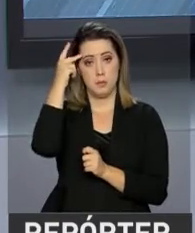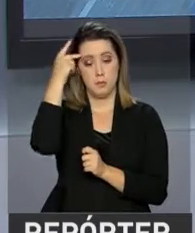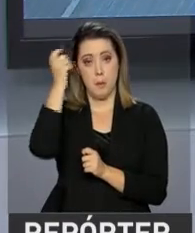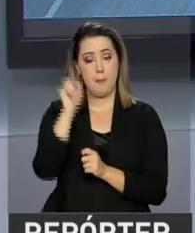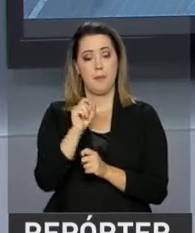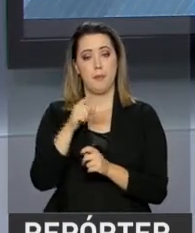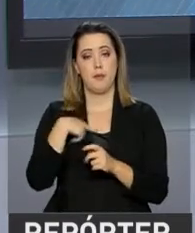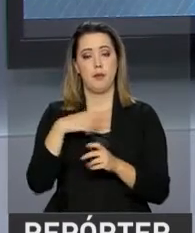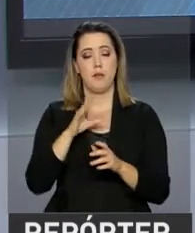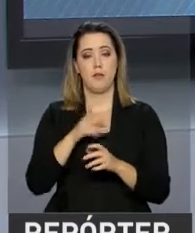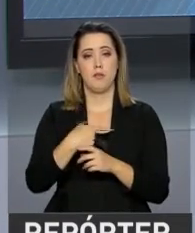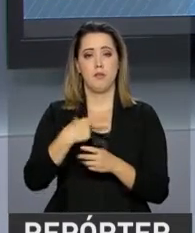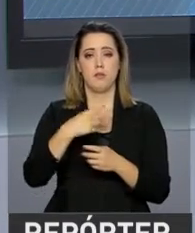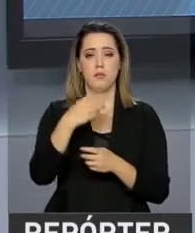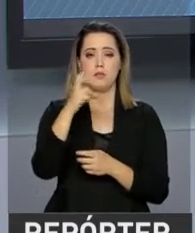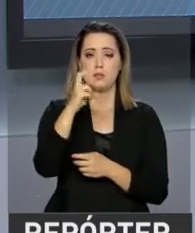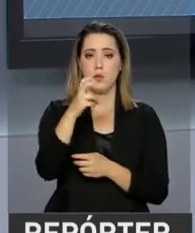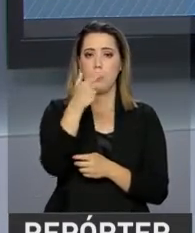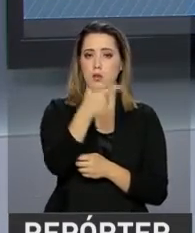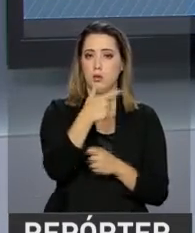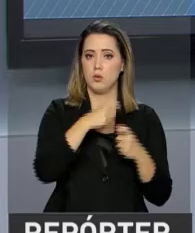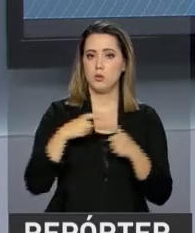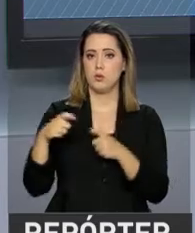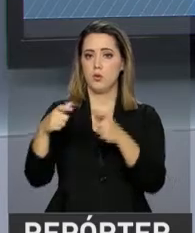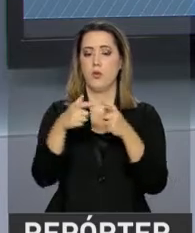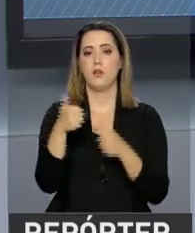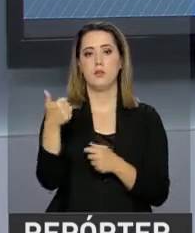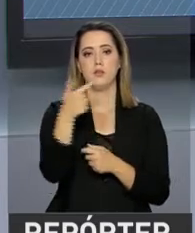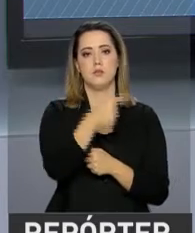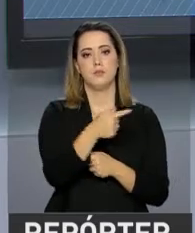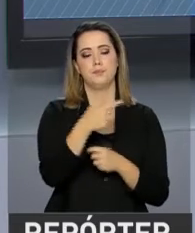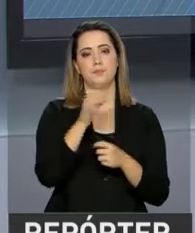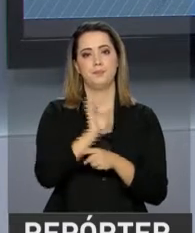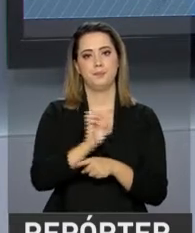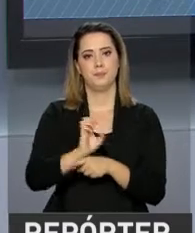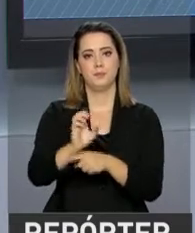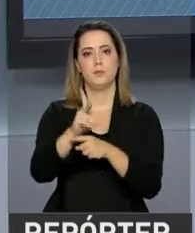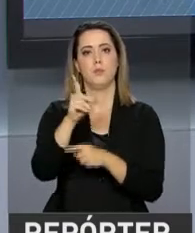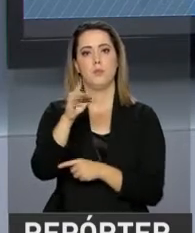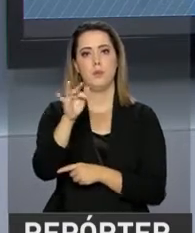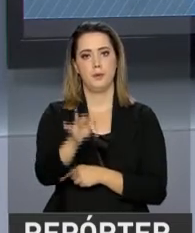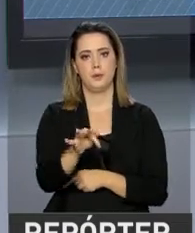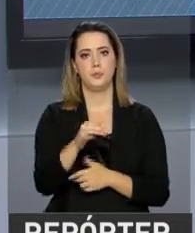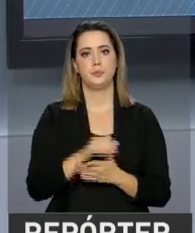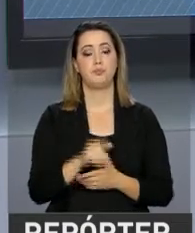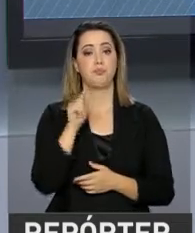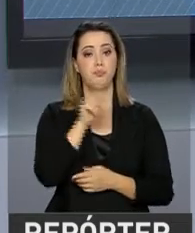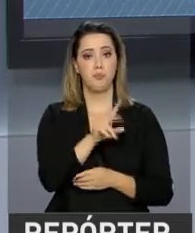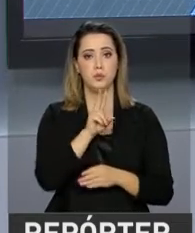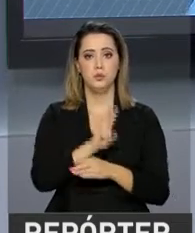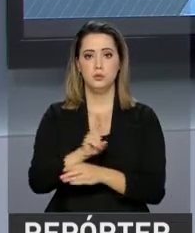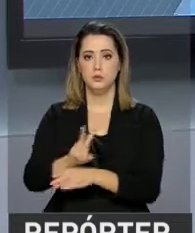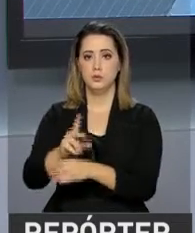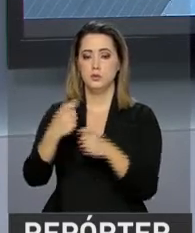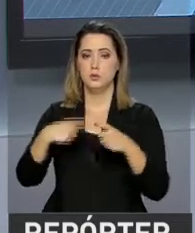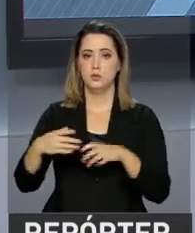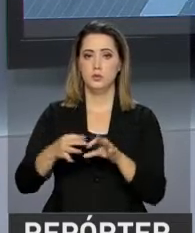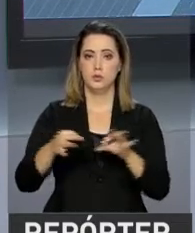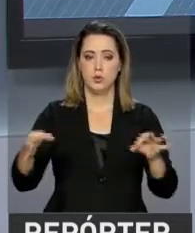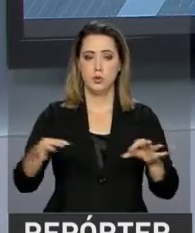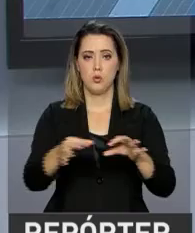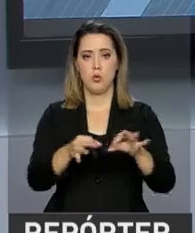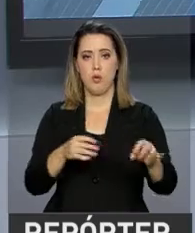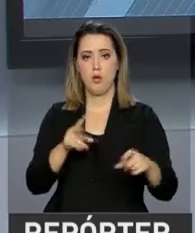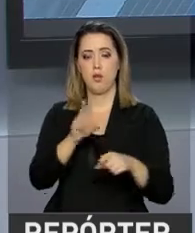distribuídos em 52 brigadas localizadas em 17 estados e no distrito federal eles vão proteger áreas